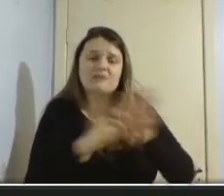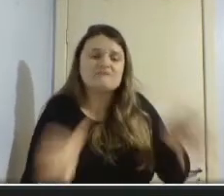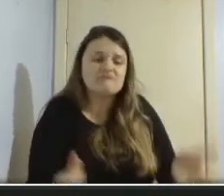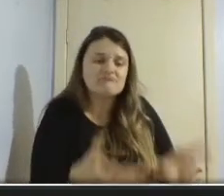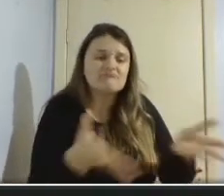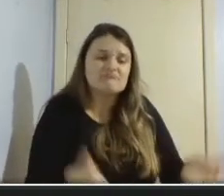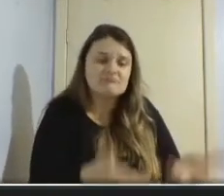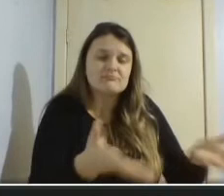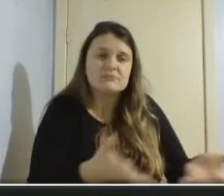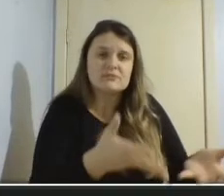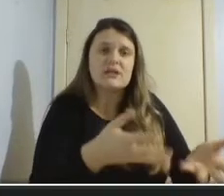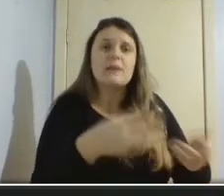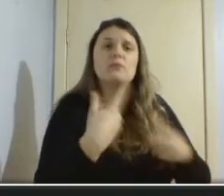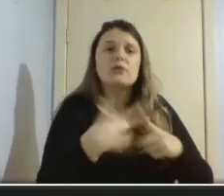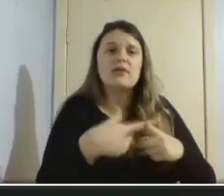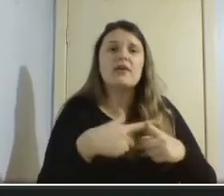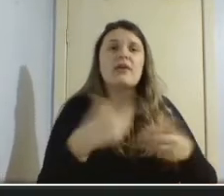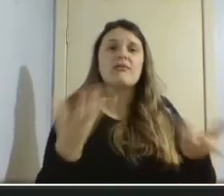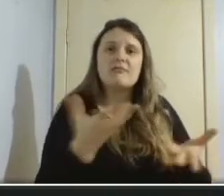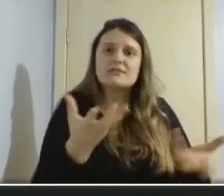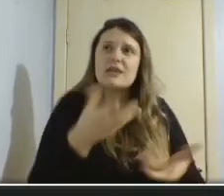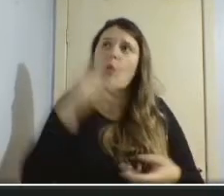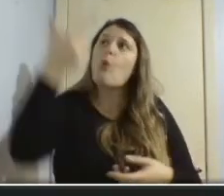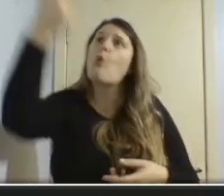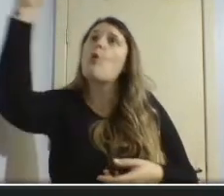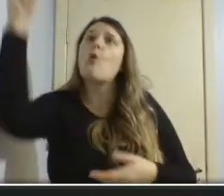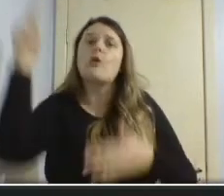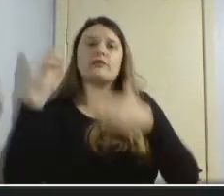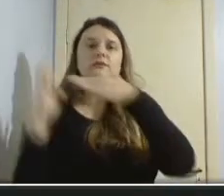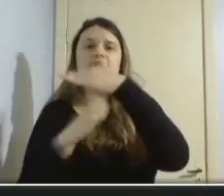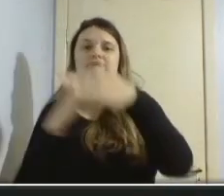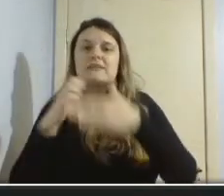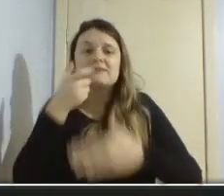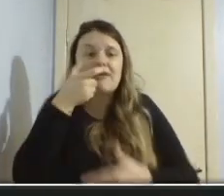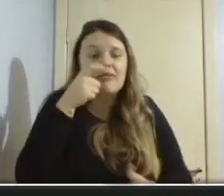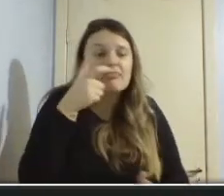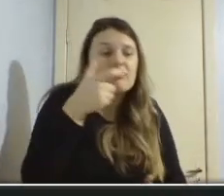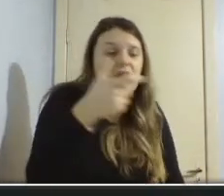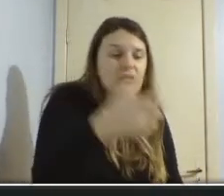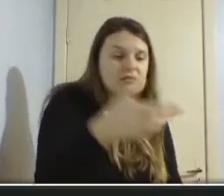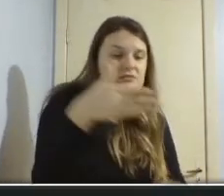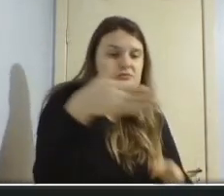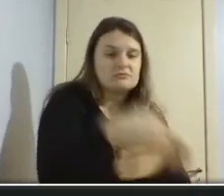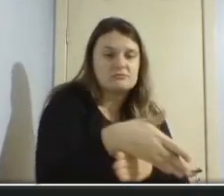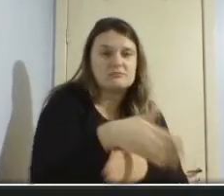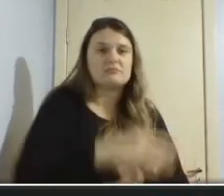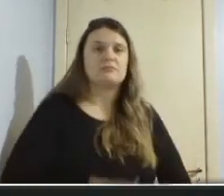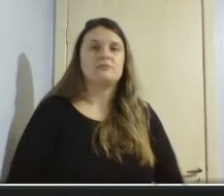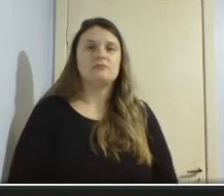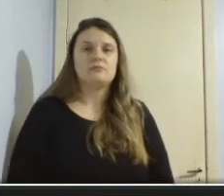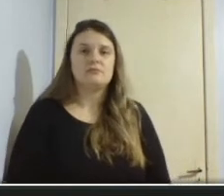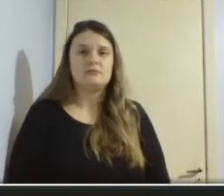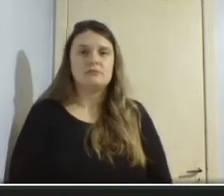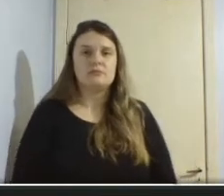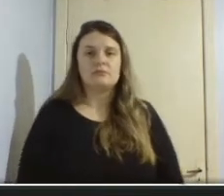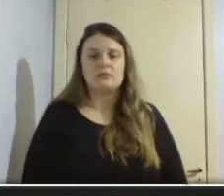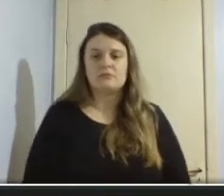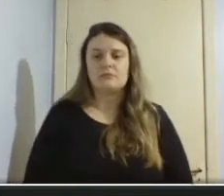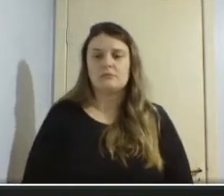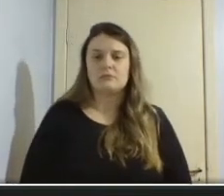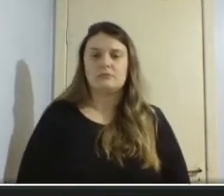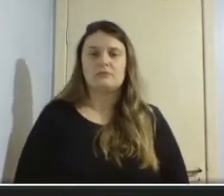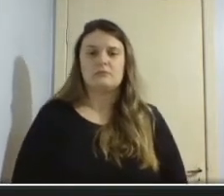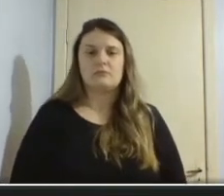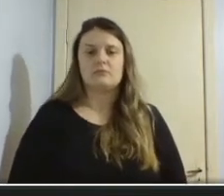novas empresas, como foi o caso de Pato Branco. Eu trouxe aqui um caso bem rápido, já para os meus últimos 3 minutos de encerramento,